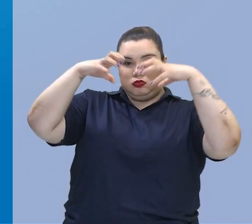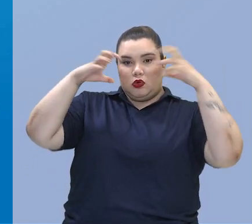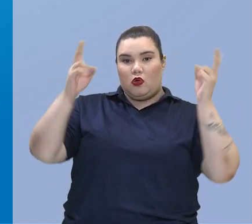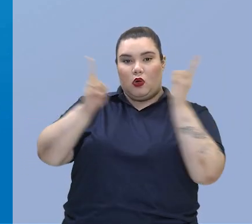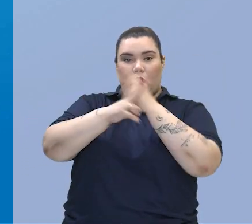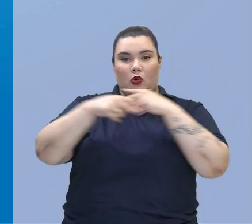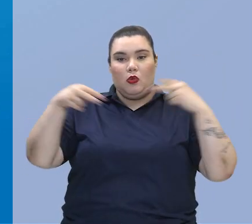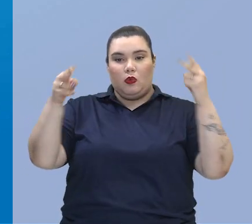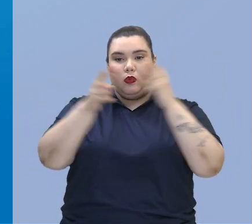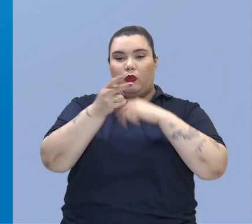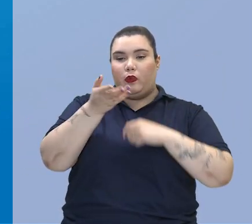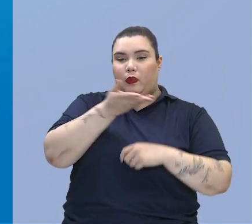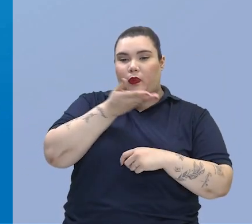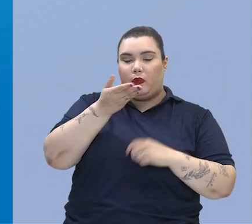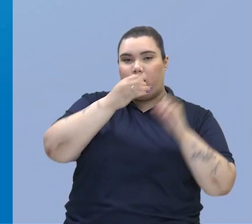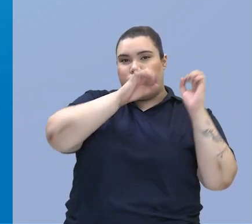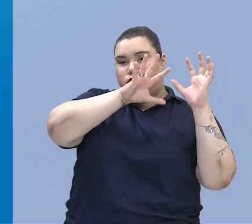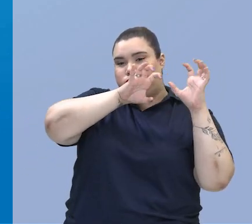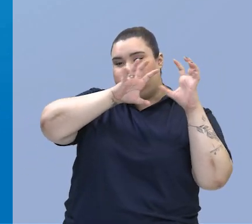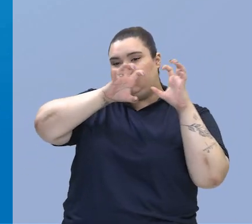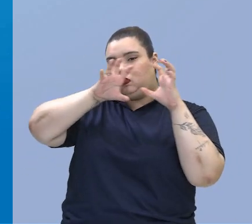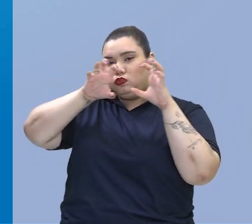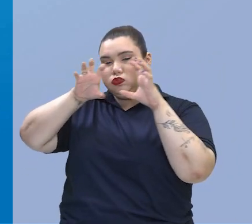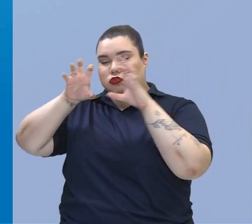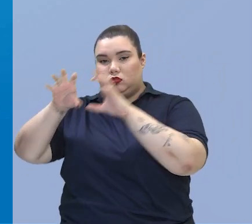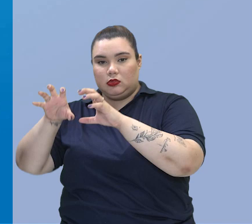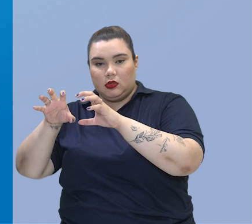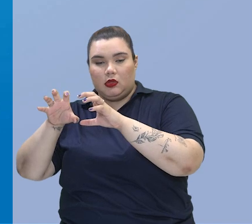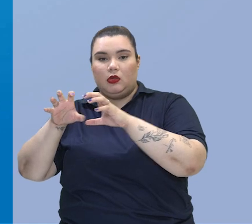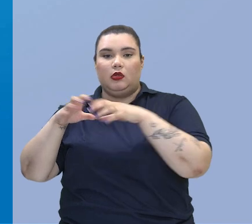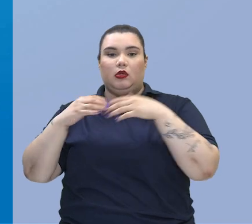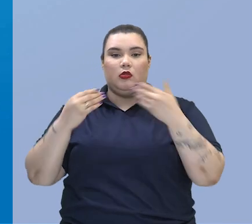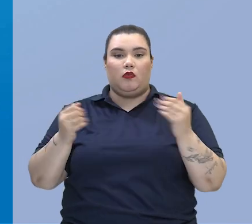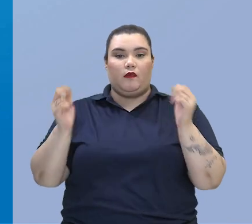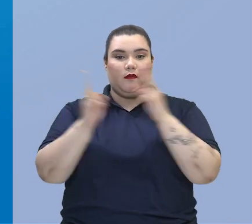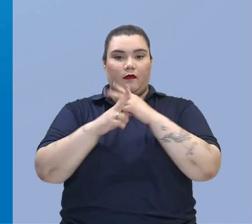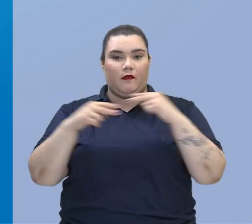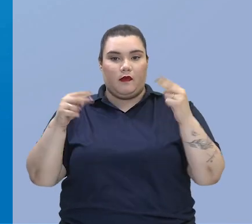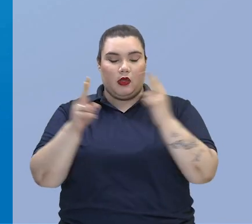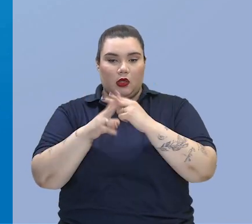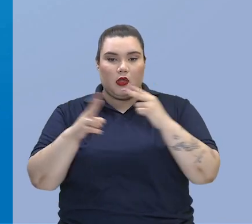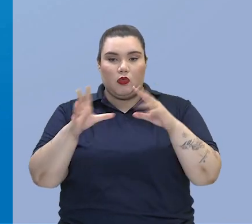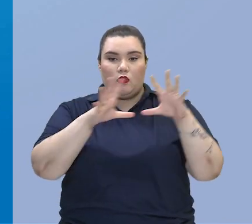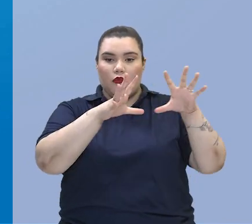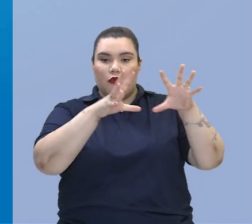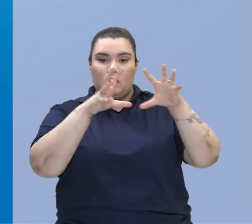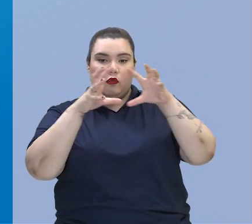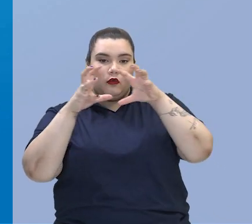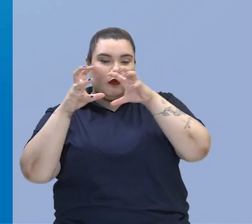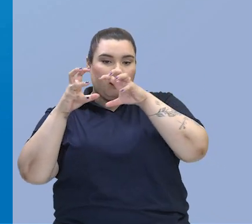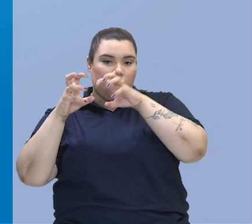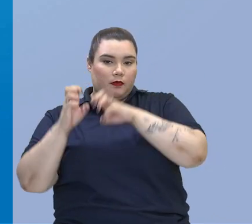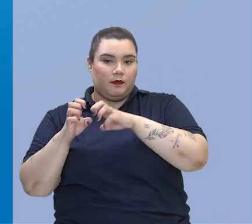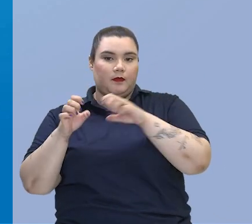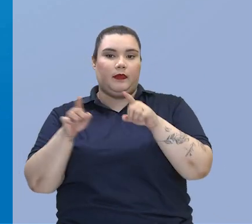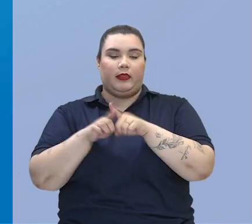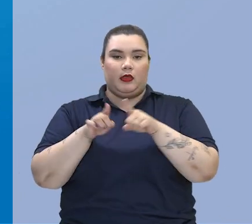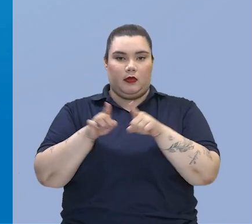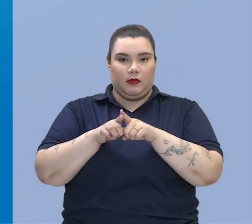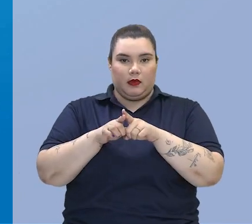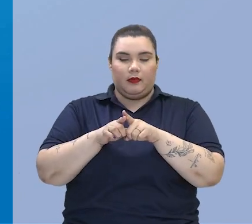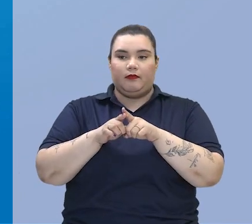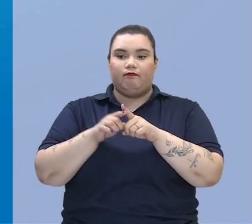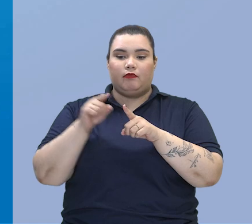aqui, produz a sucção, ou seja, ela atrai os ventos alísios. Então, ela atrai também essa umidade do oceano